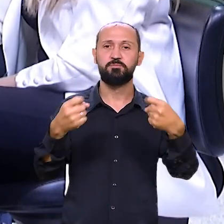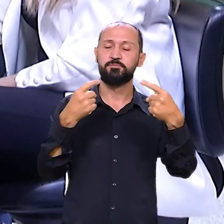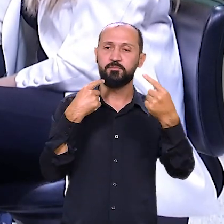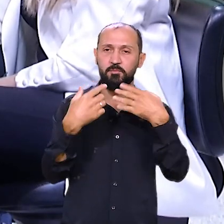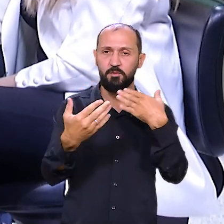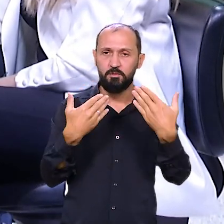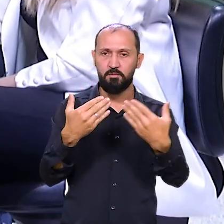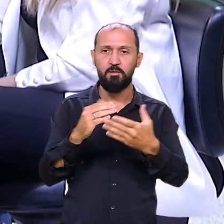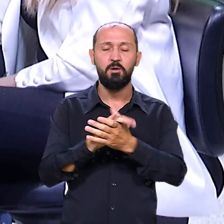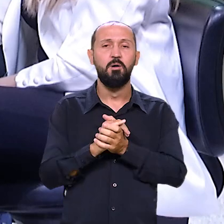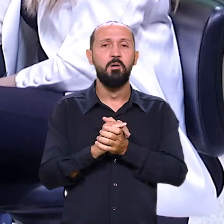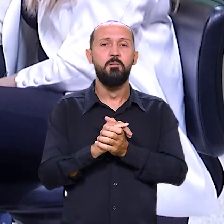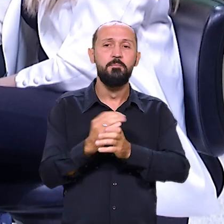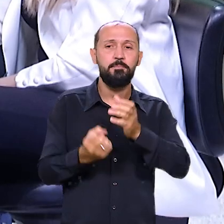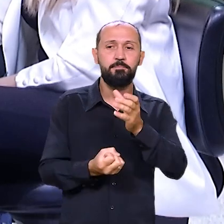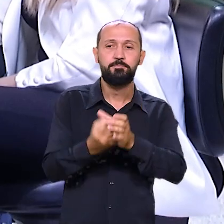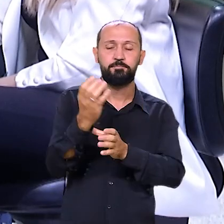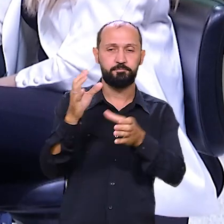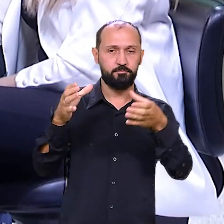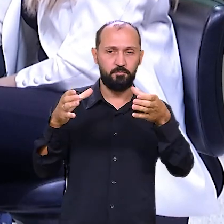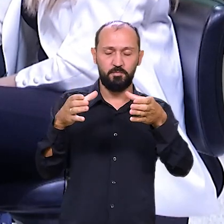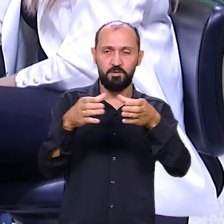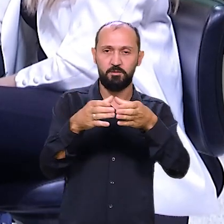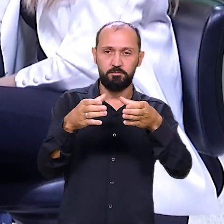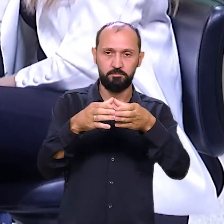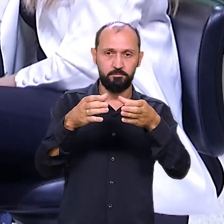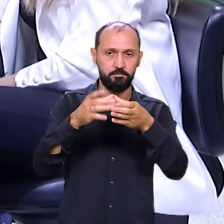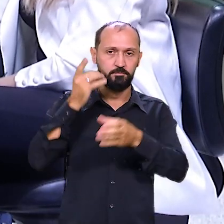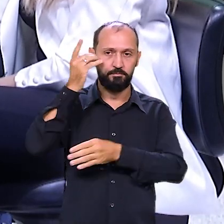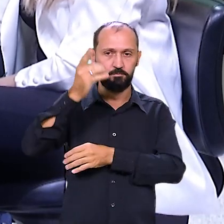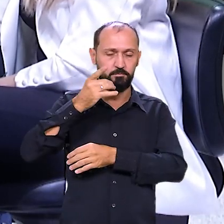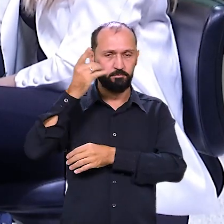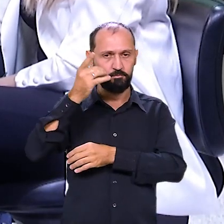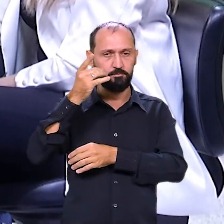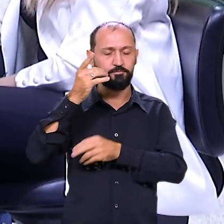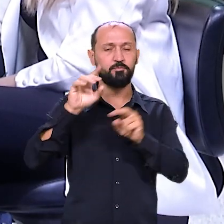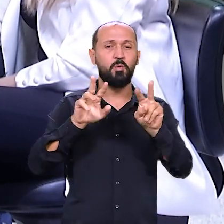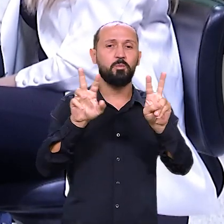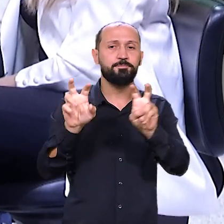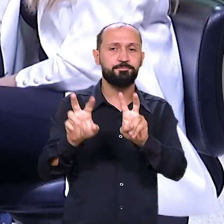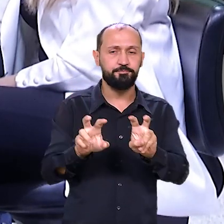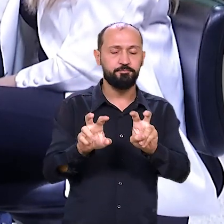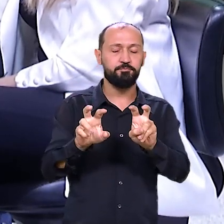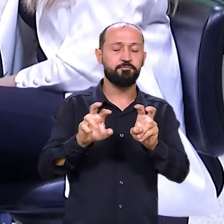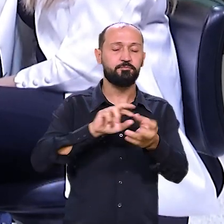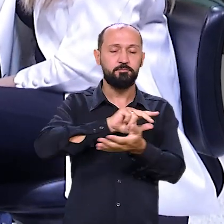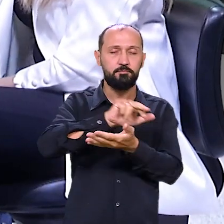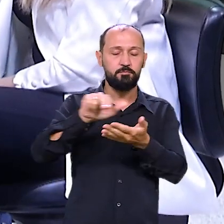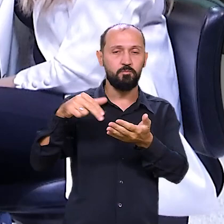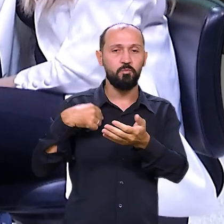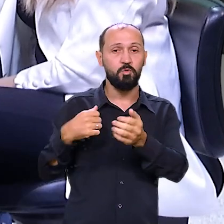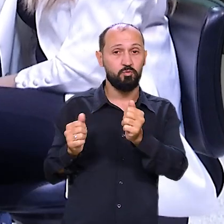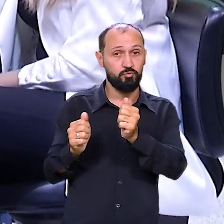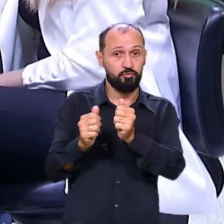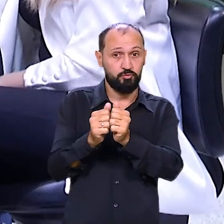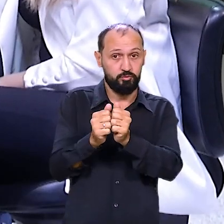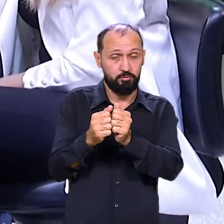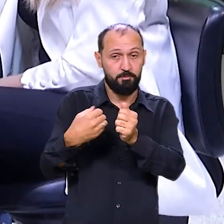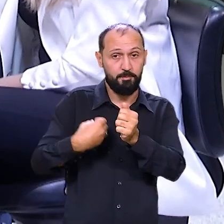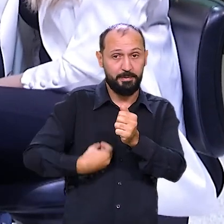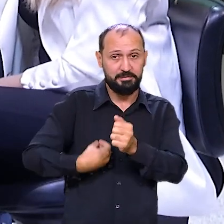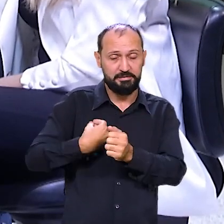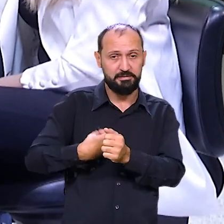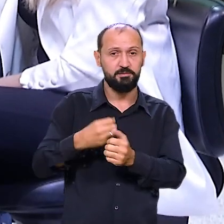fortalecer essa discussão. Então, criar uma frente parlamentar, onde tem vários deputados